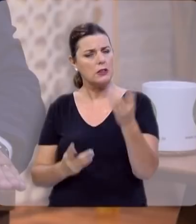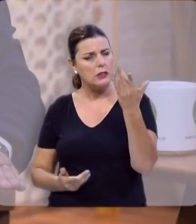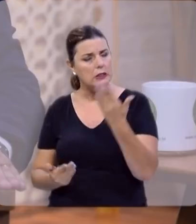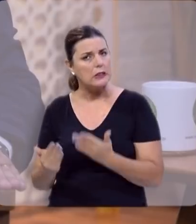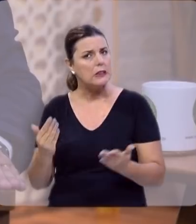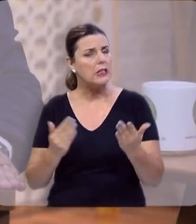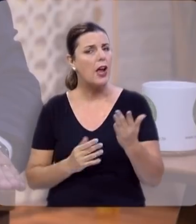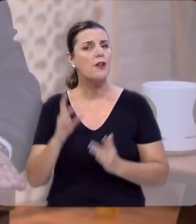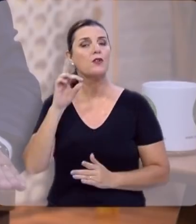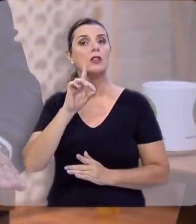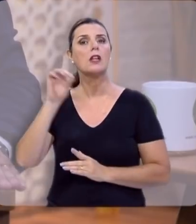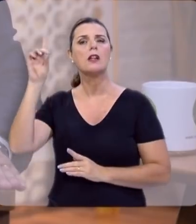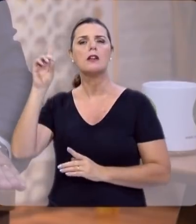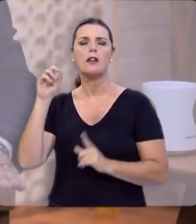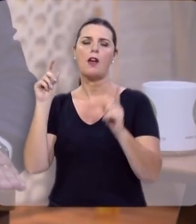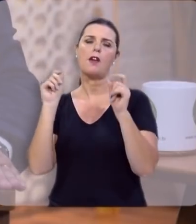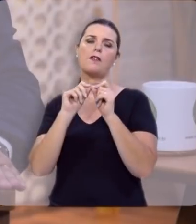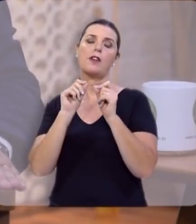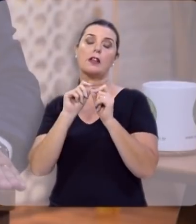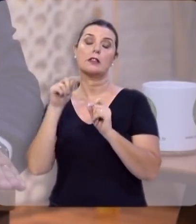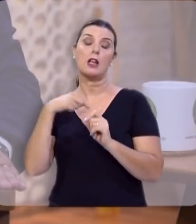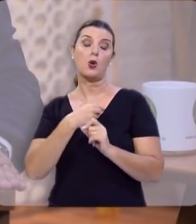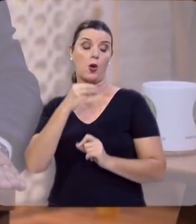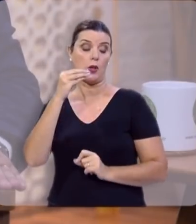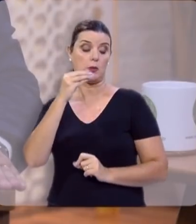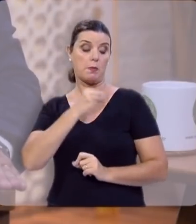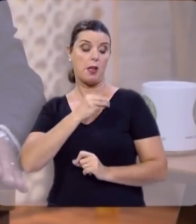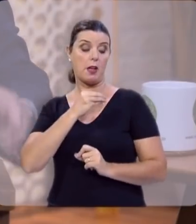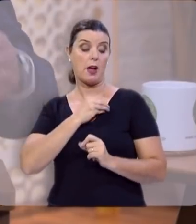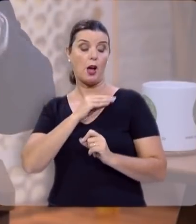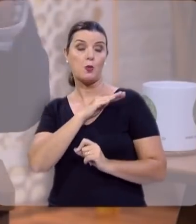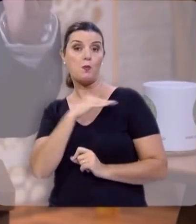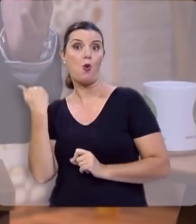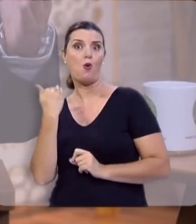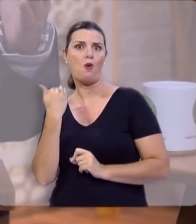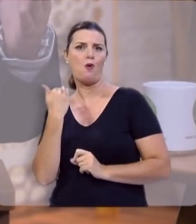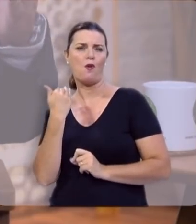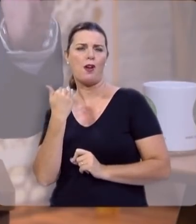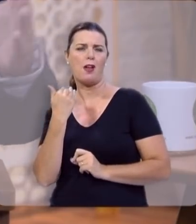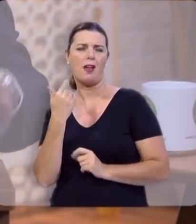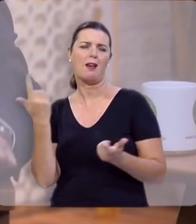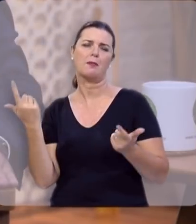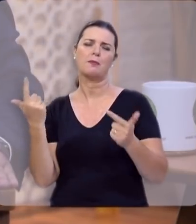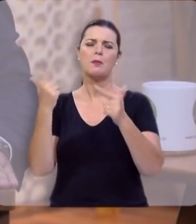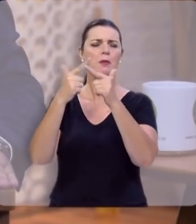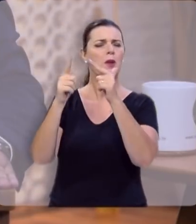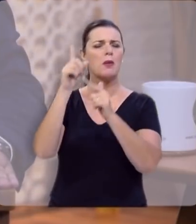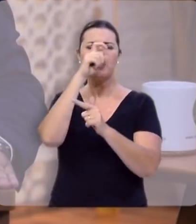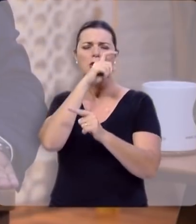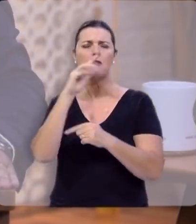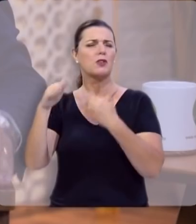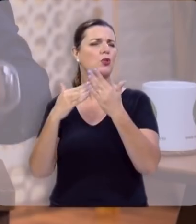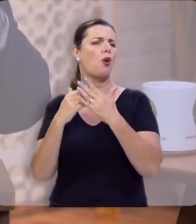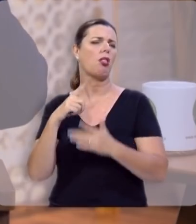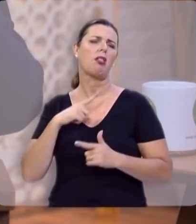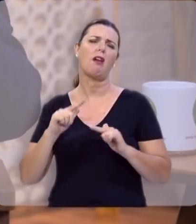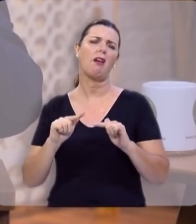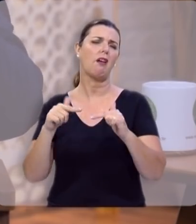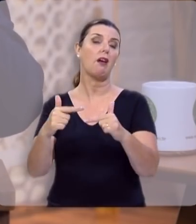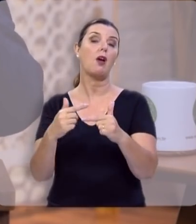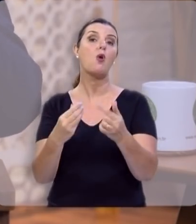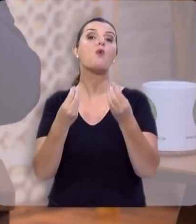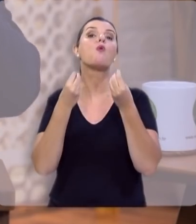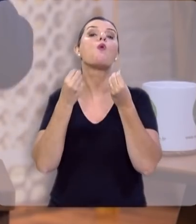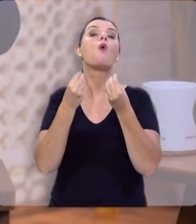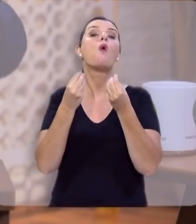Deus é fazer, pois, morrer a nossa natureza mundana, porque circunstâncias difíceis todos enfrentamos. A grande questão